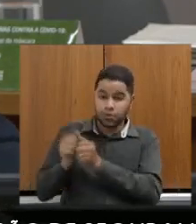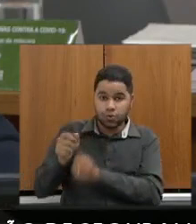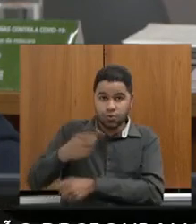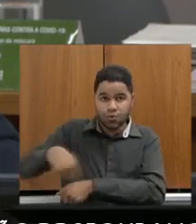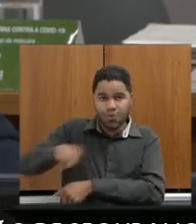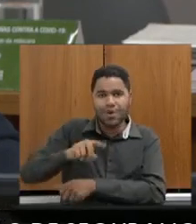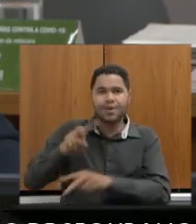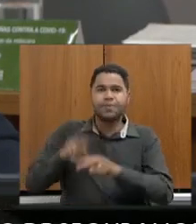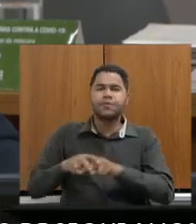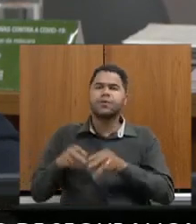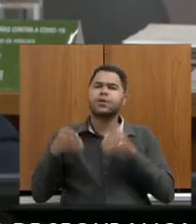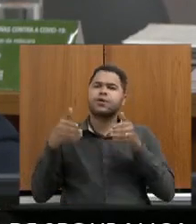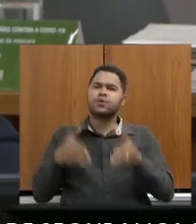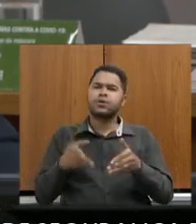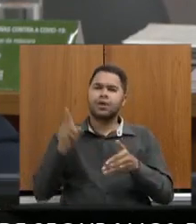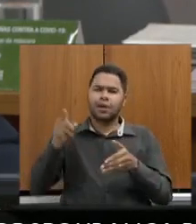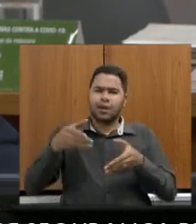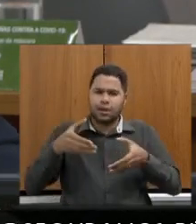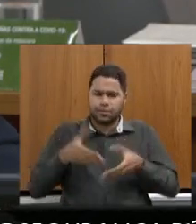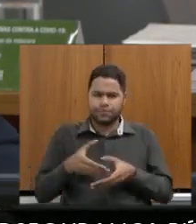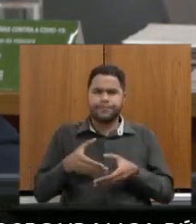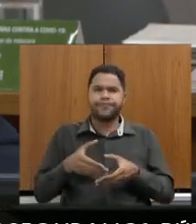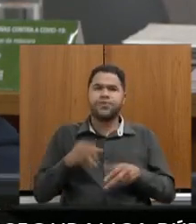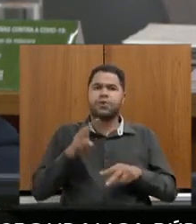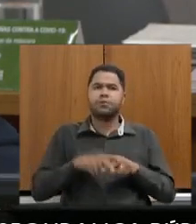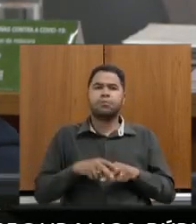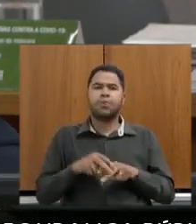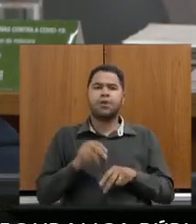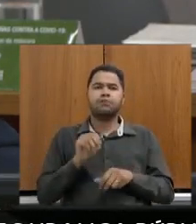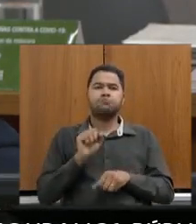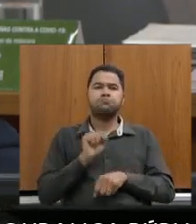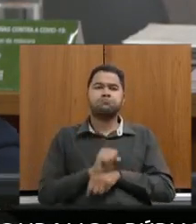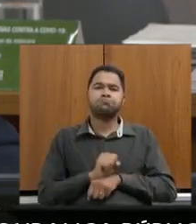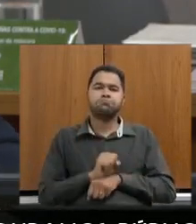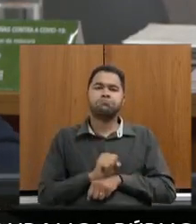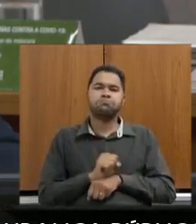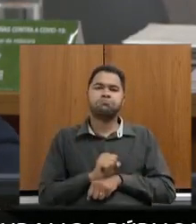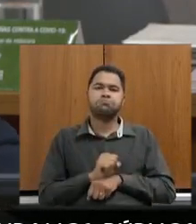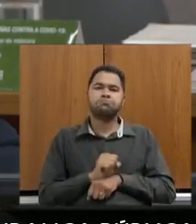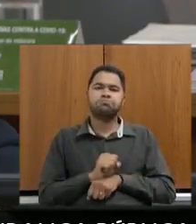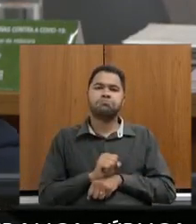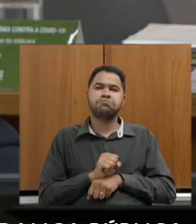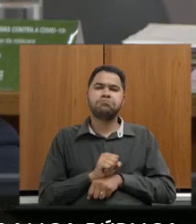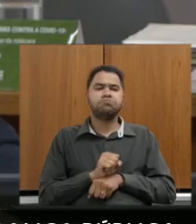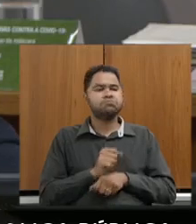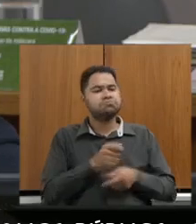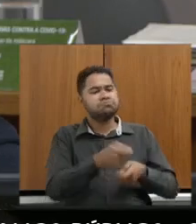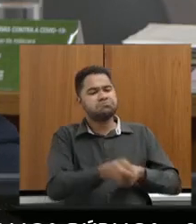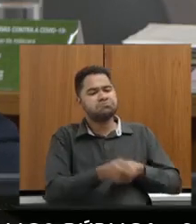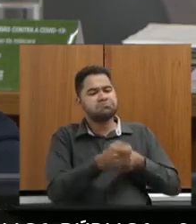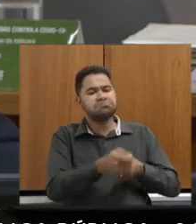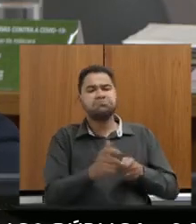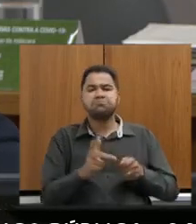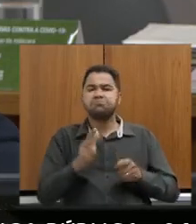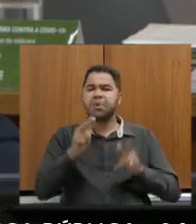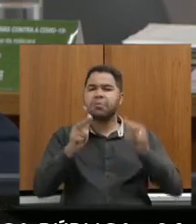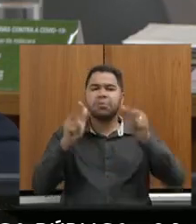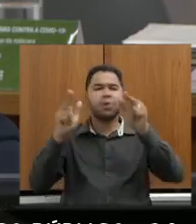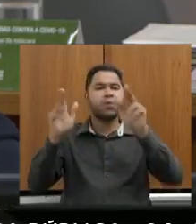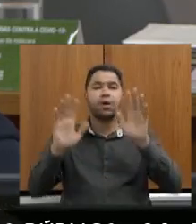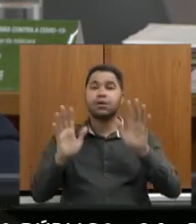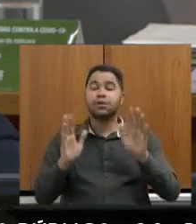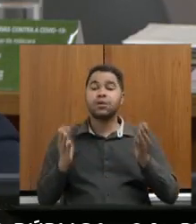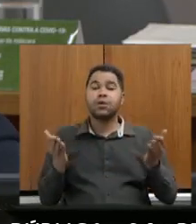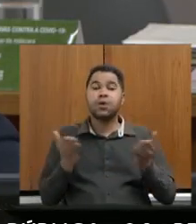preços quando eu cheguei à cidade administrativa os presos tinham parado de fazer o serviço de jardinagem de Capina então